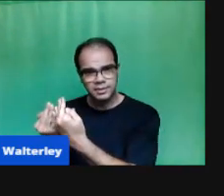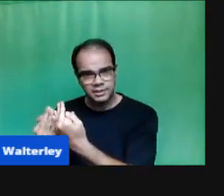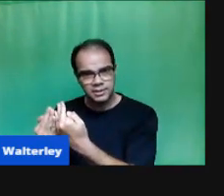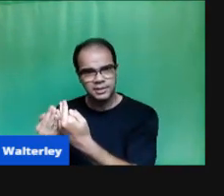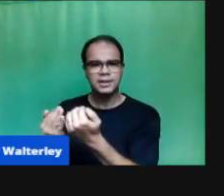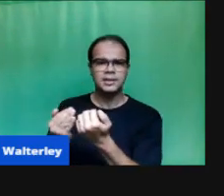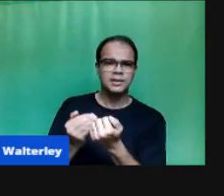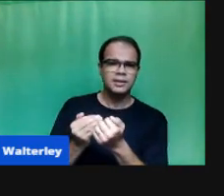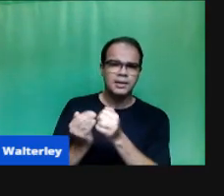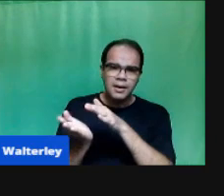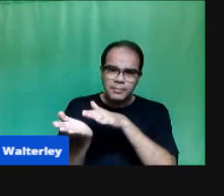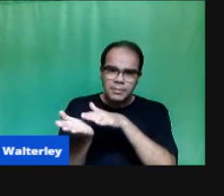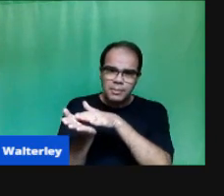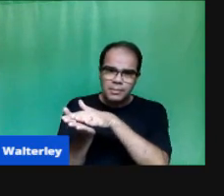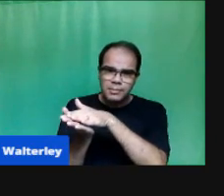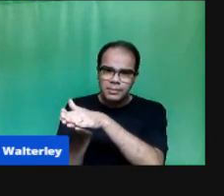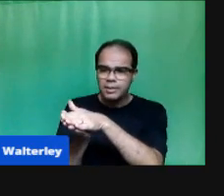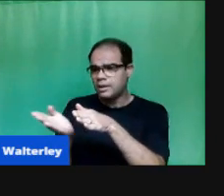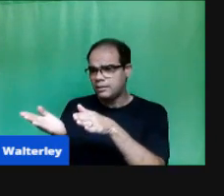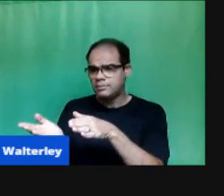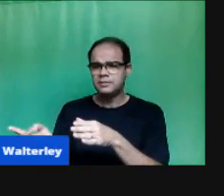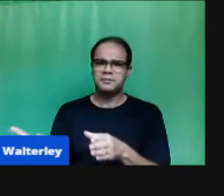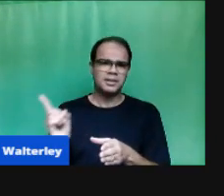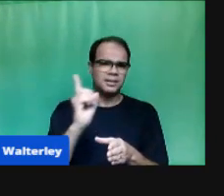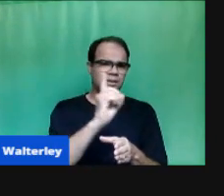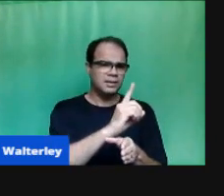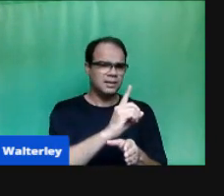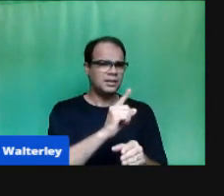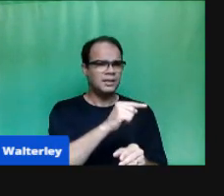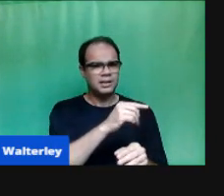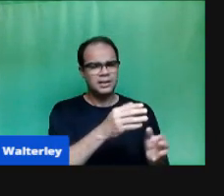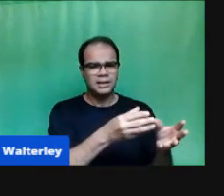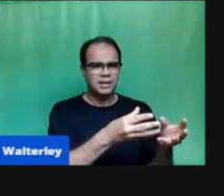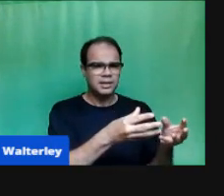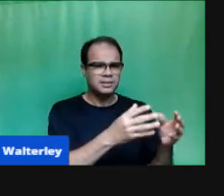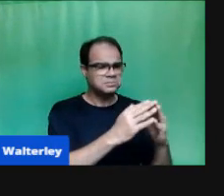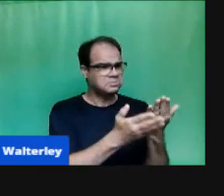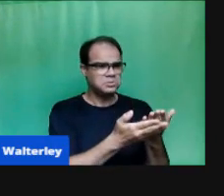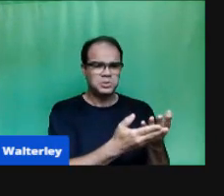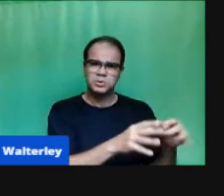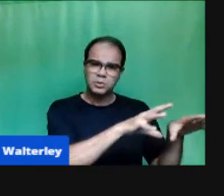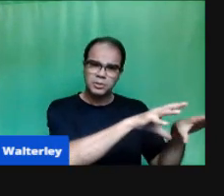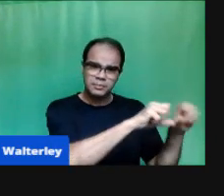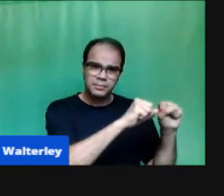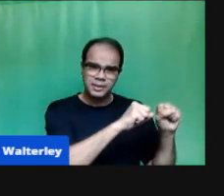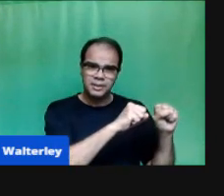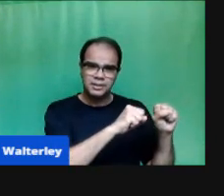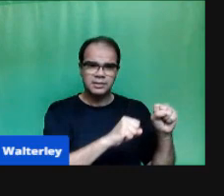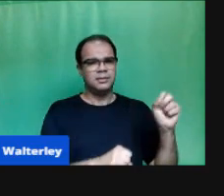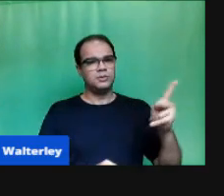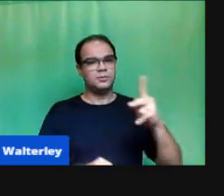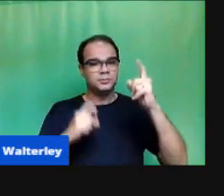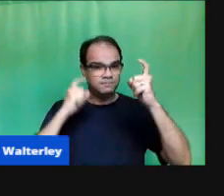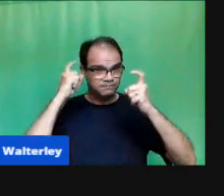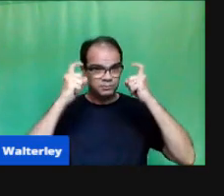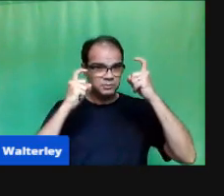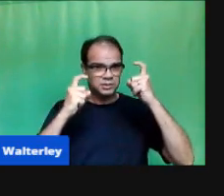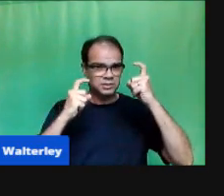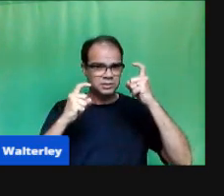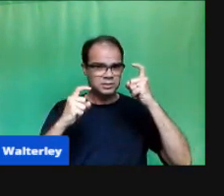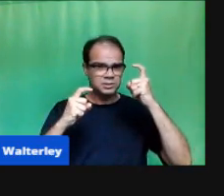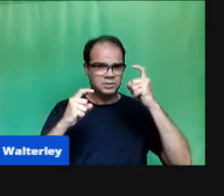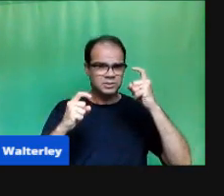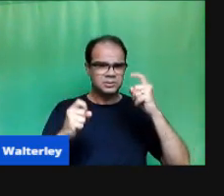Então, eu acho que a gente só não pode deixar as coisas pararem, né? E eu vou deixar